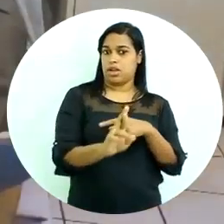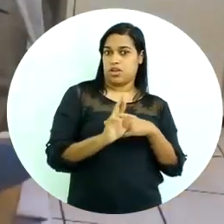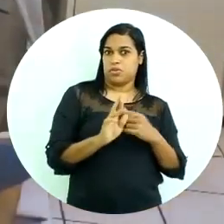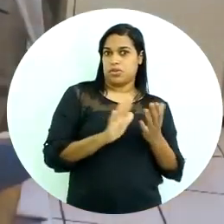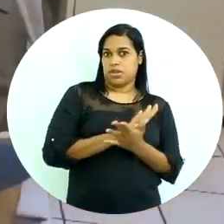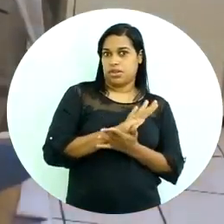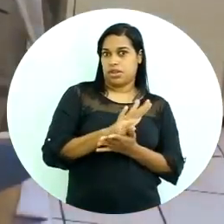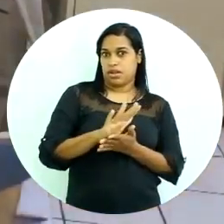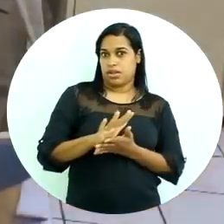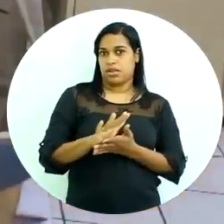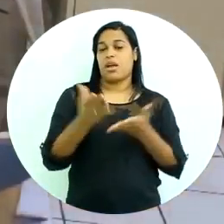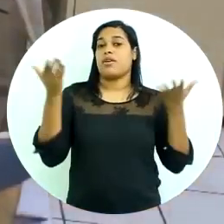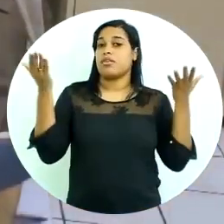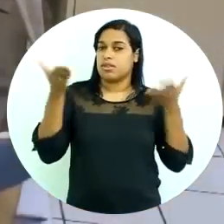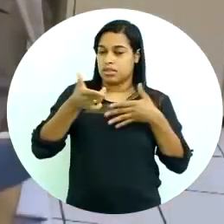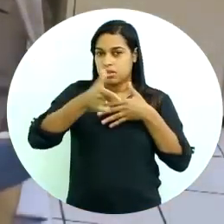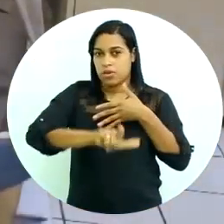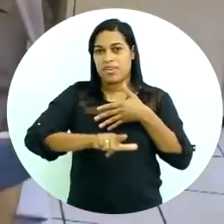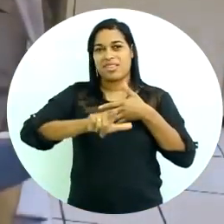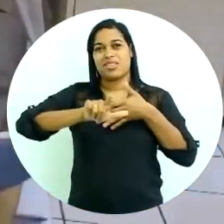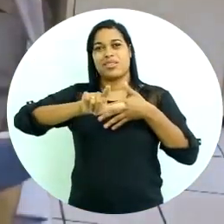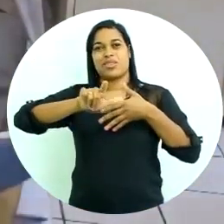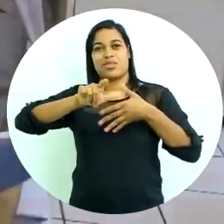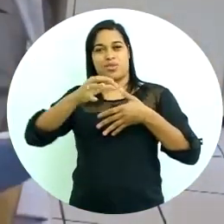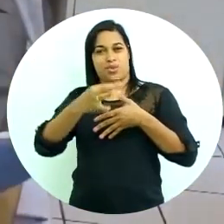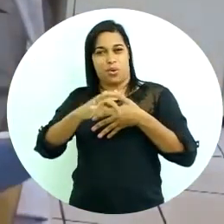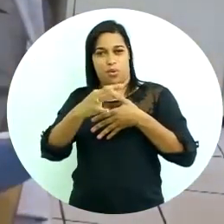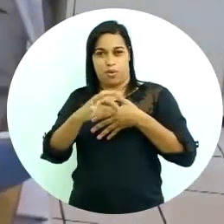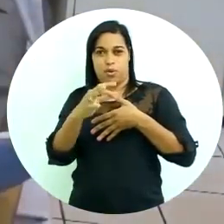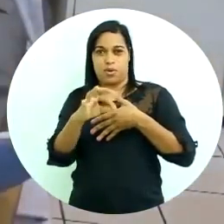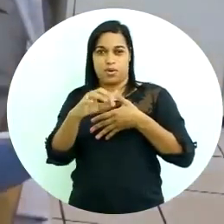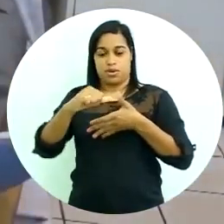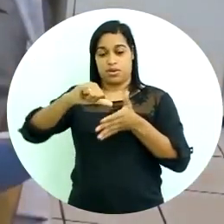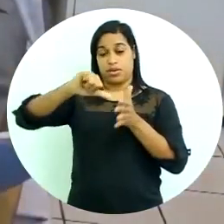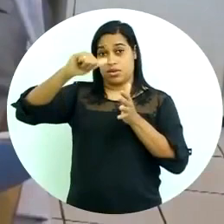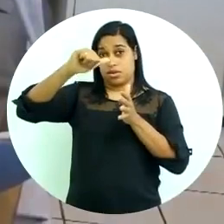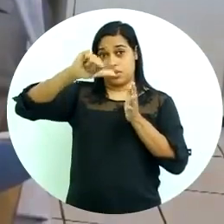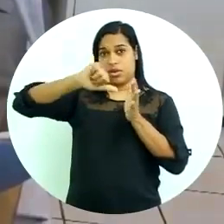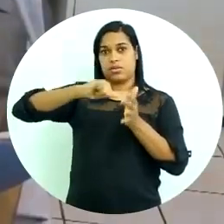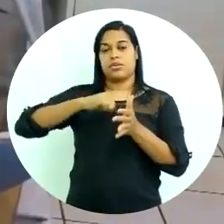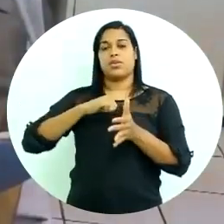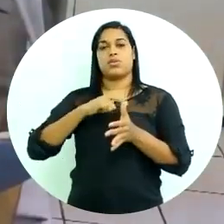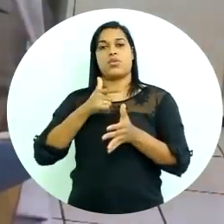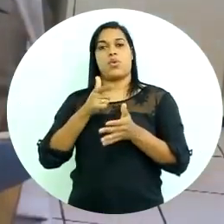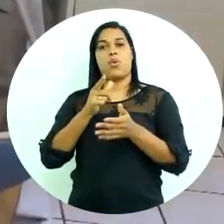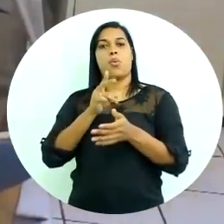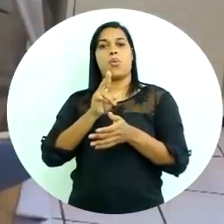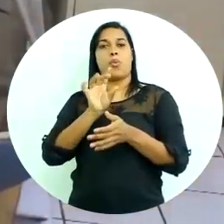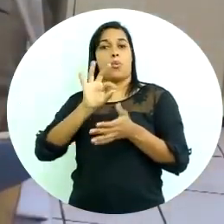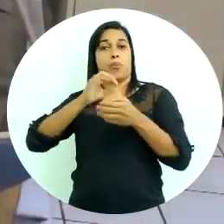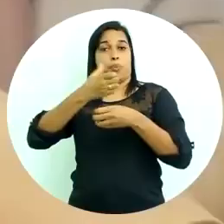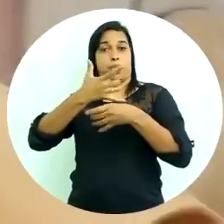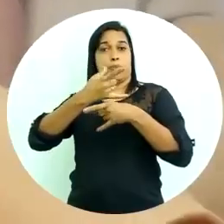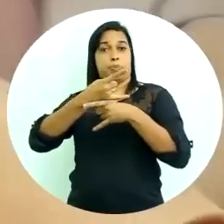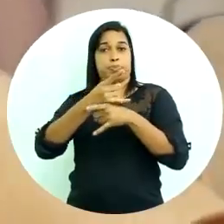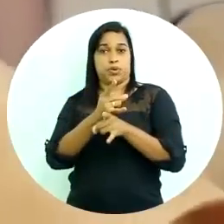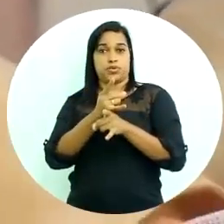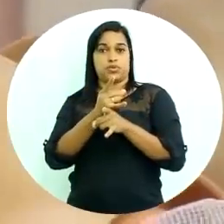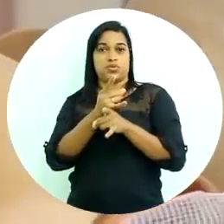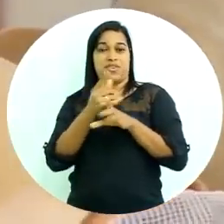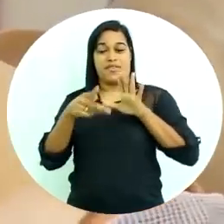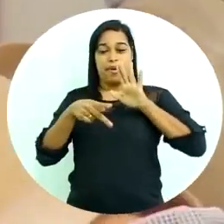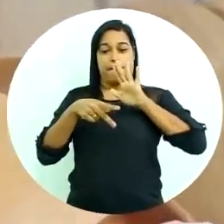vai tentar aplicar o estímulo doloroso. Com o dedo polegar, a gente vai localizar o osso externo que fica entre os